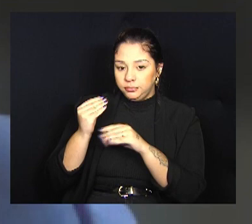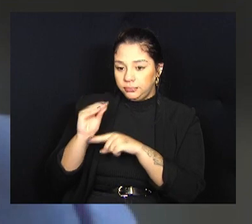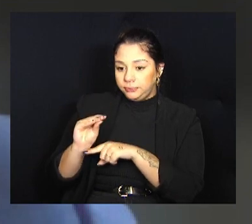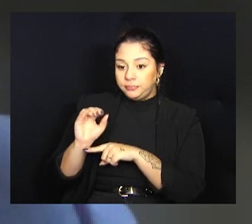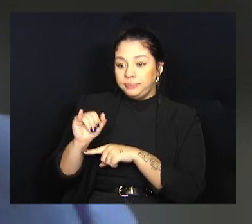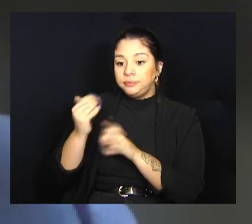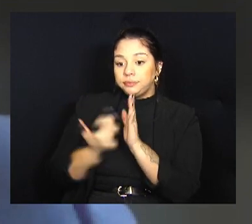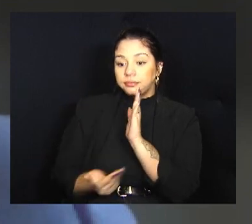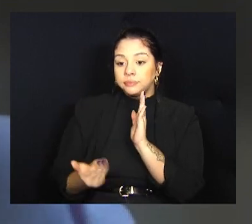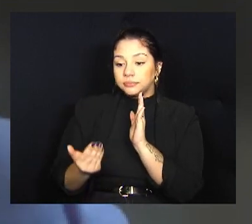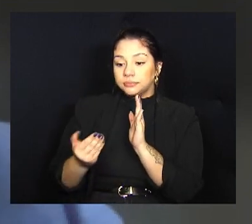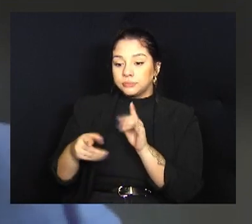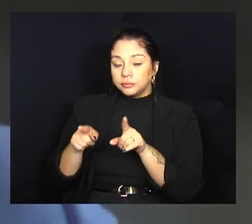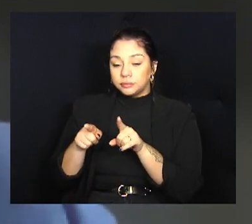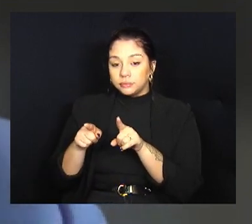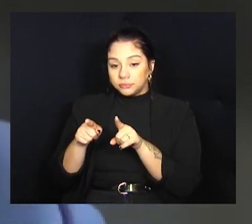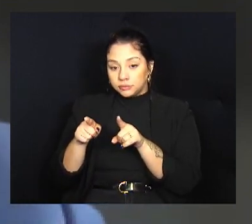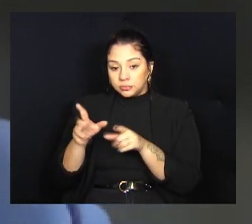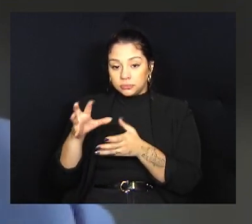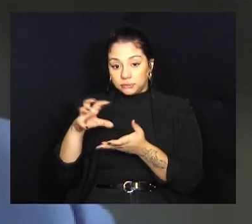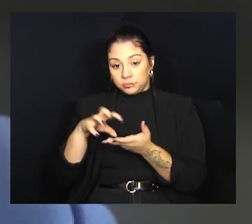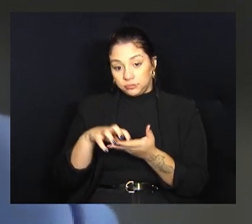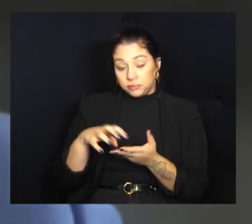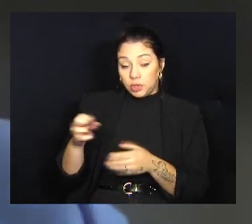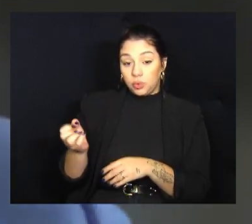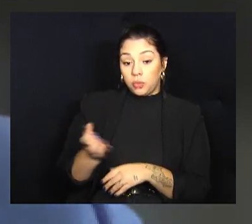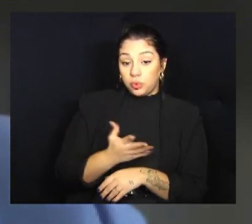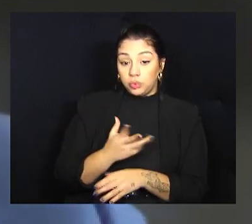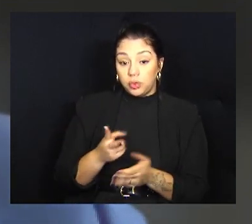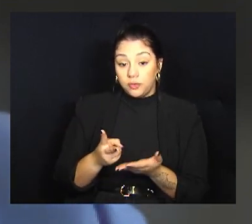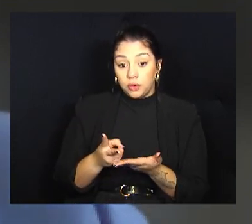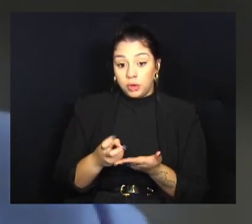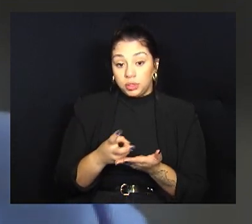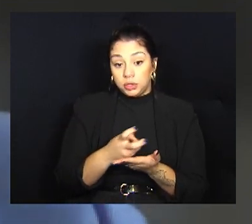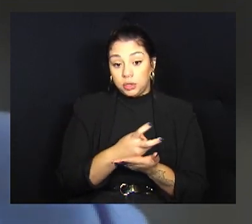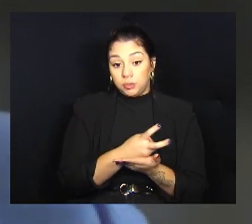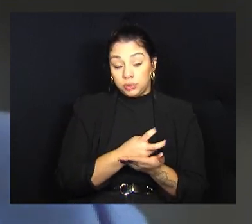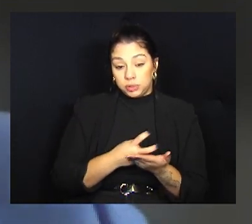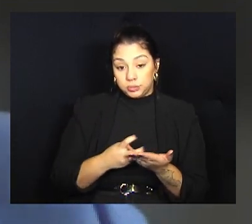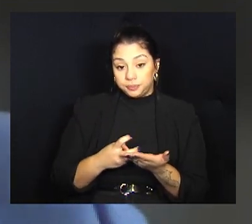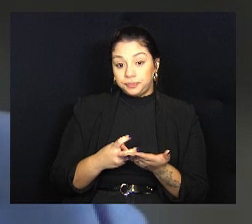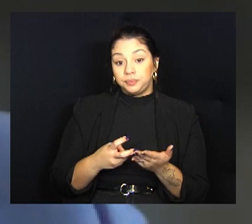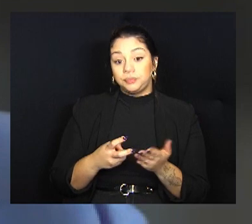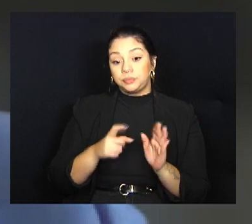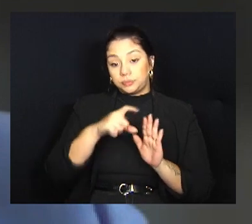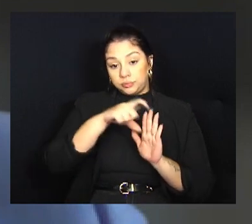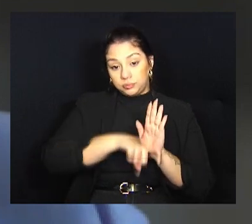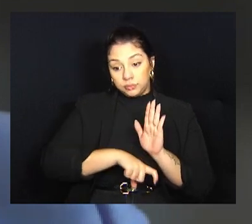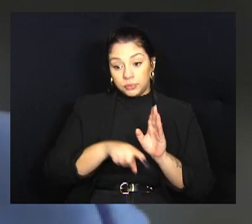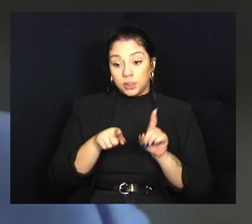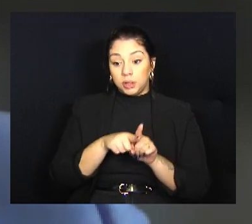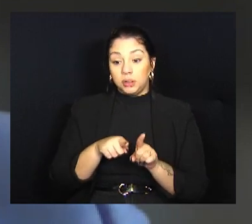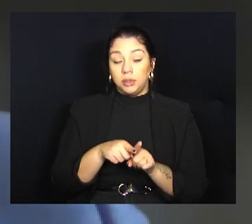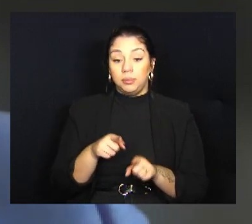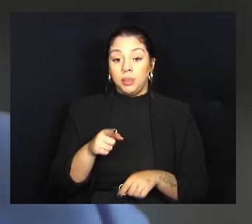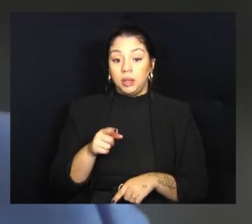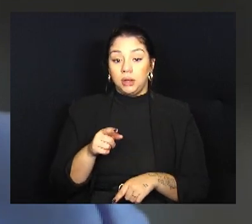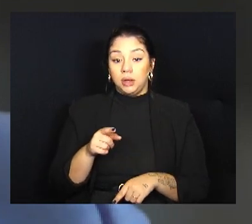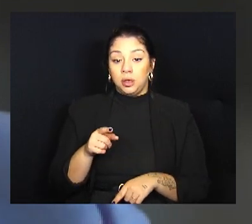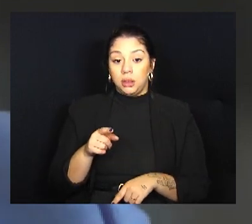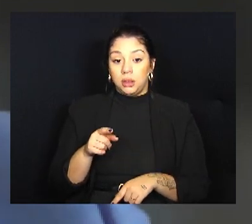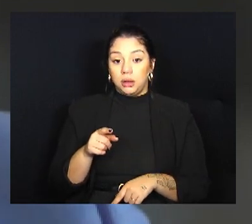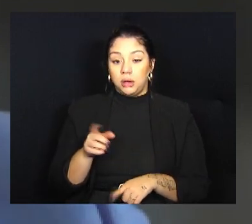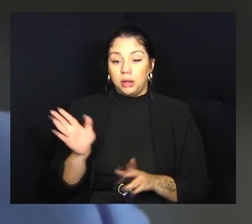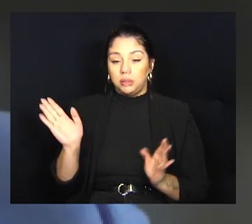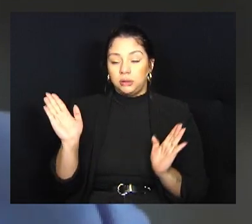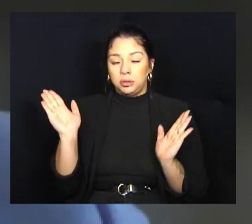perdas dos entes com a nova tributação no destino, que também vai ser implementada de efetivo, se eu não me engano, até